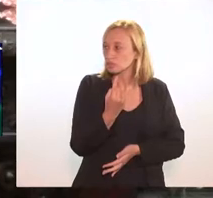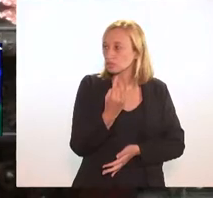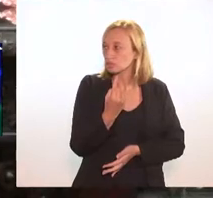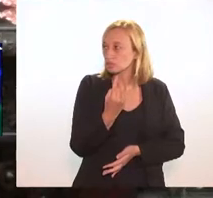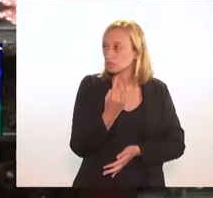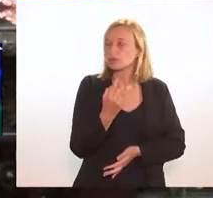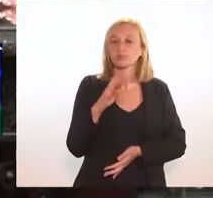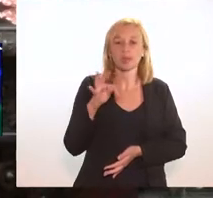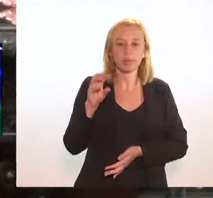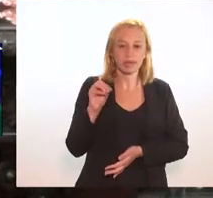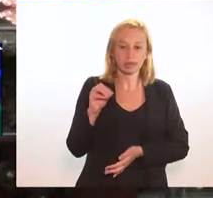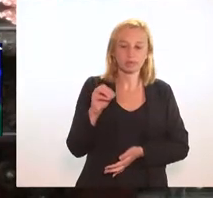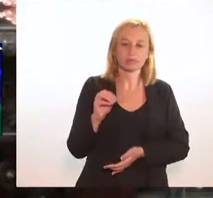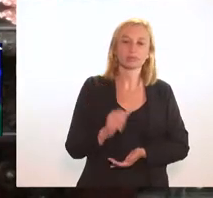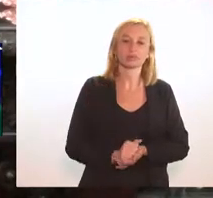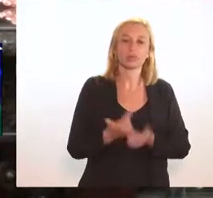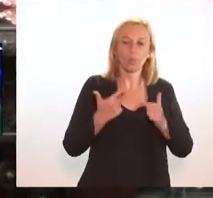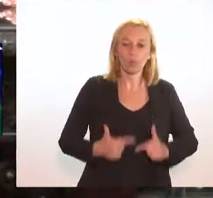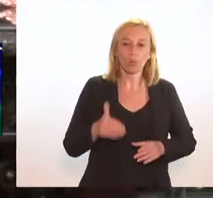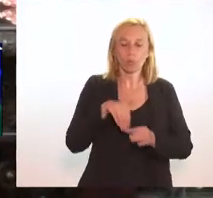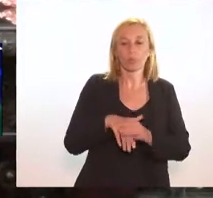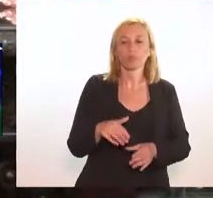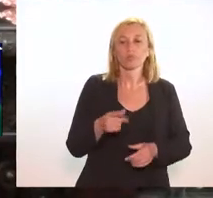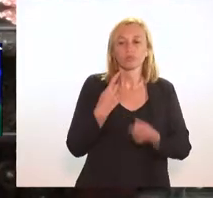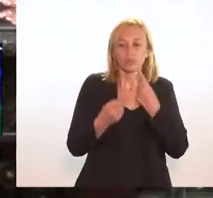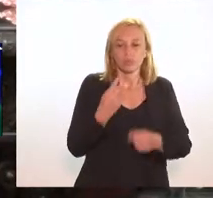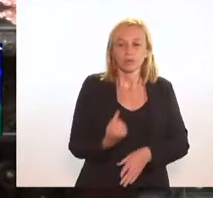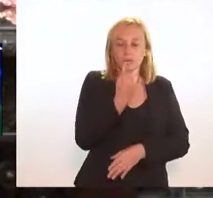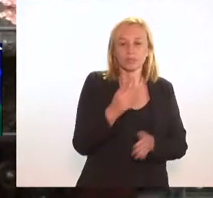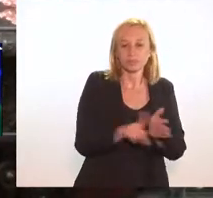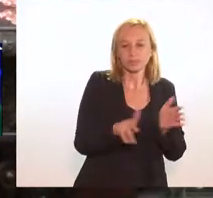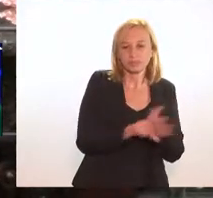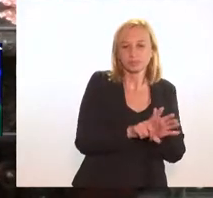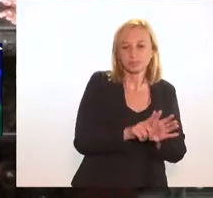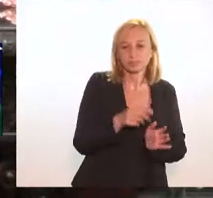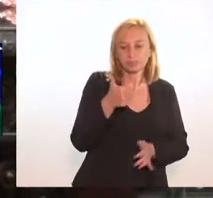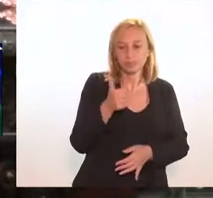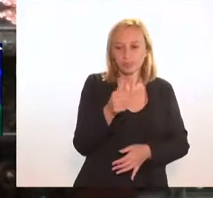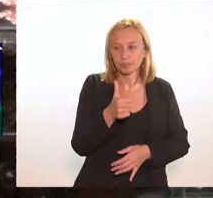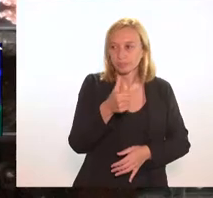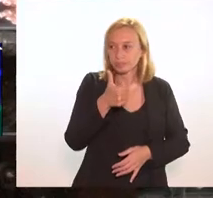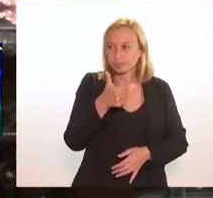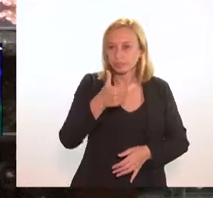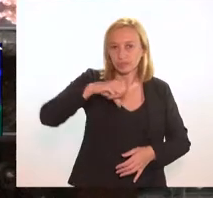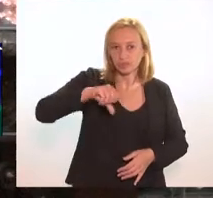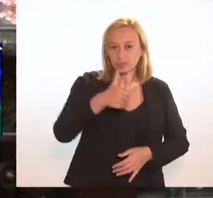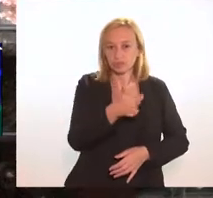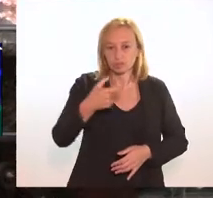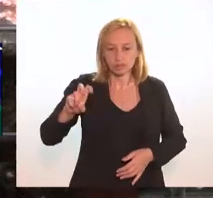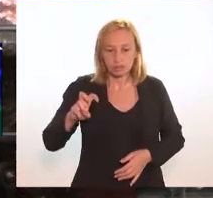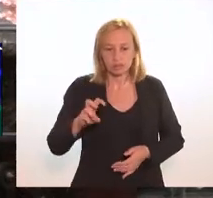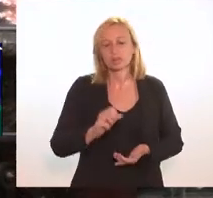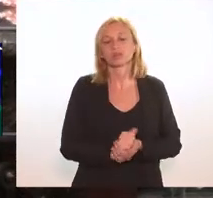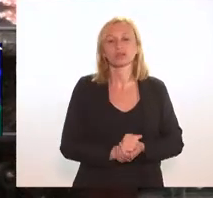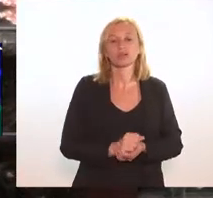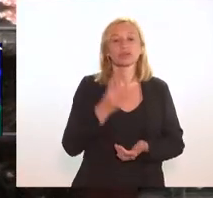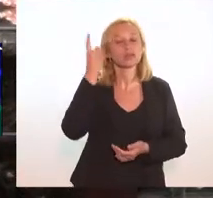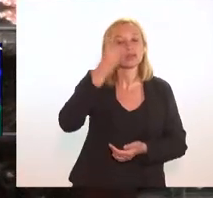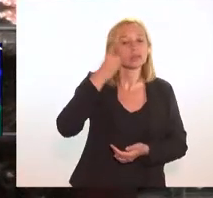abstenção. Bebetão, isso. Abstenção. Em regime de urgência e discussão única, projeto de lei 1119 de 2015, de